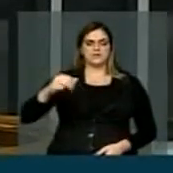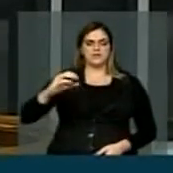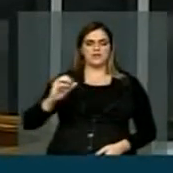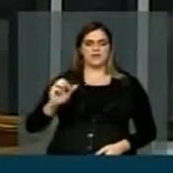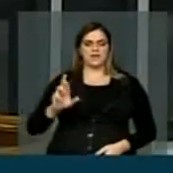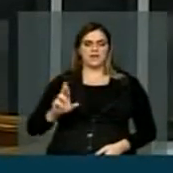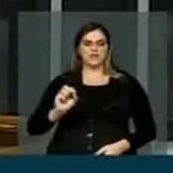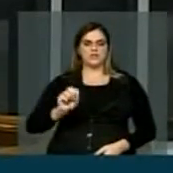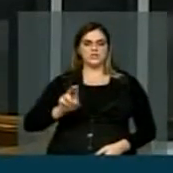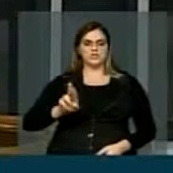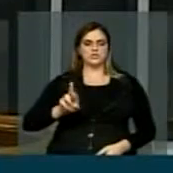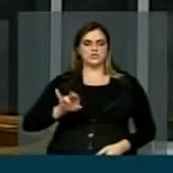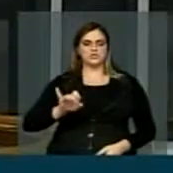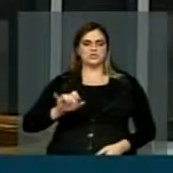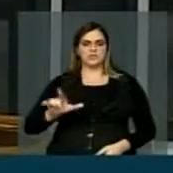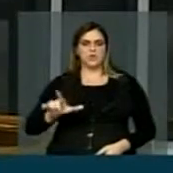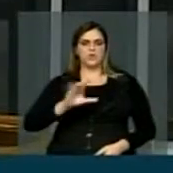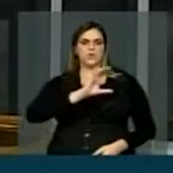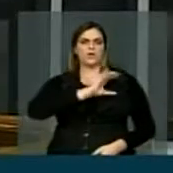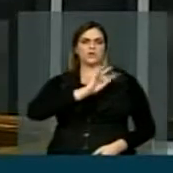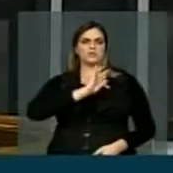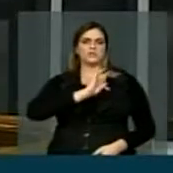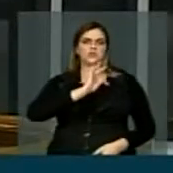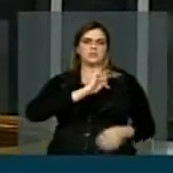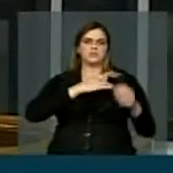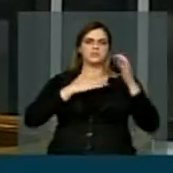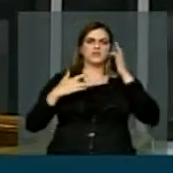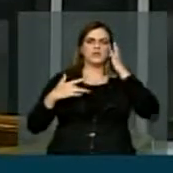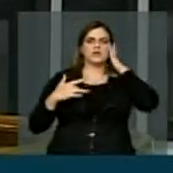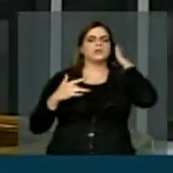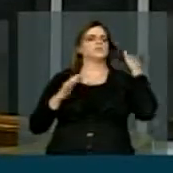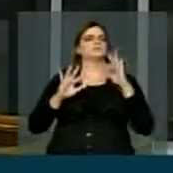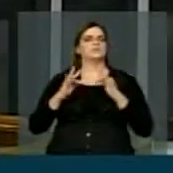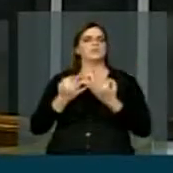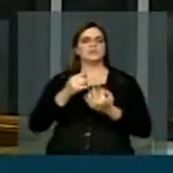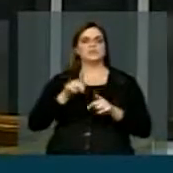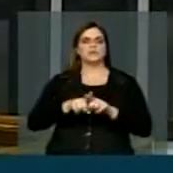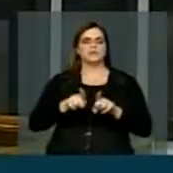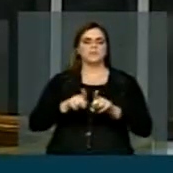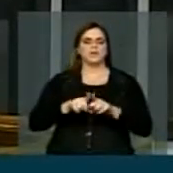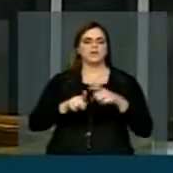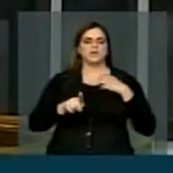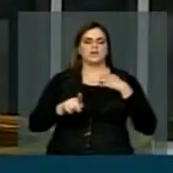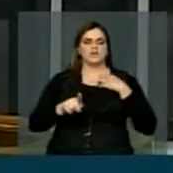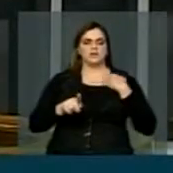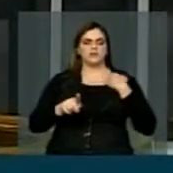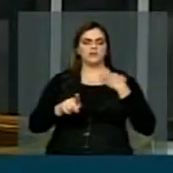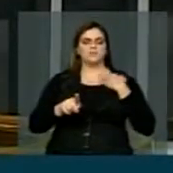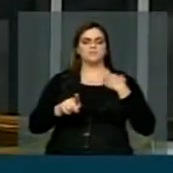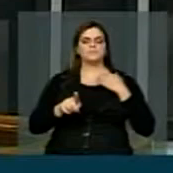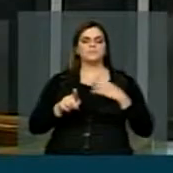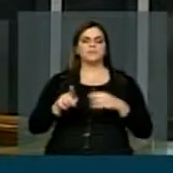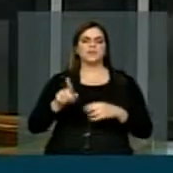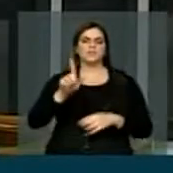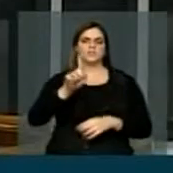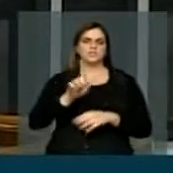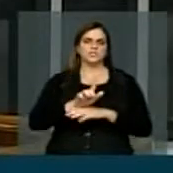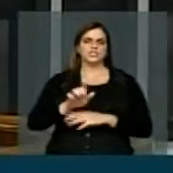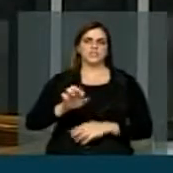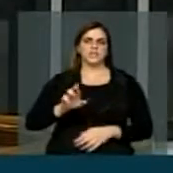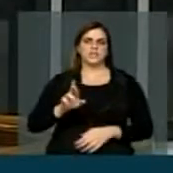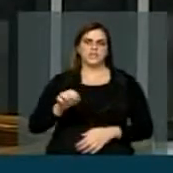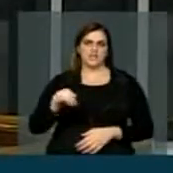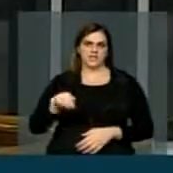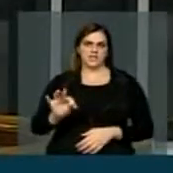coordenador técnico de saúde familiar, e doutor Rodolfo Gomes Ponce de Leon, gerente da saúde familiar